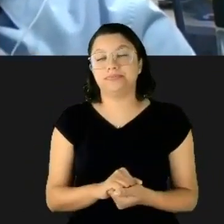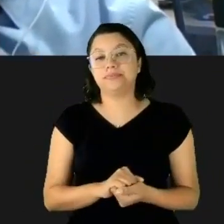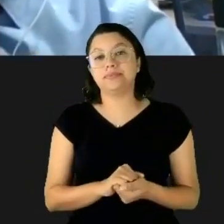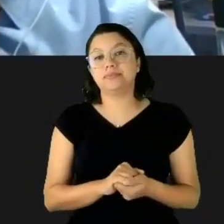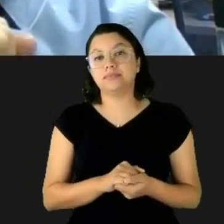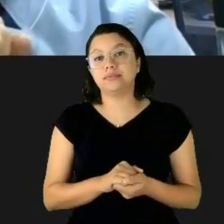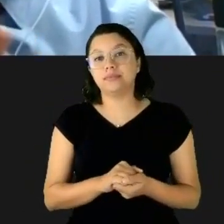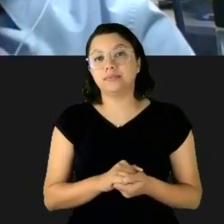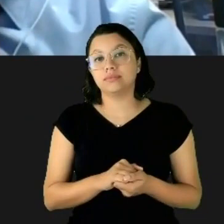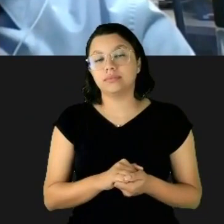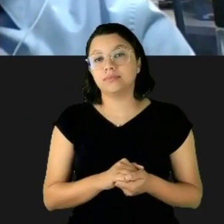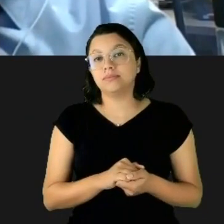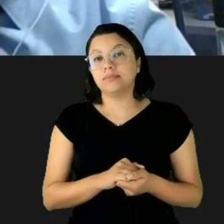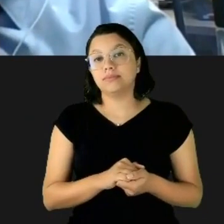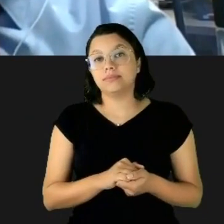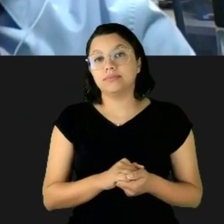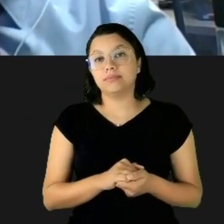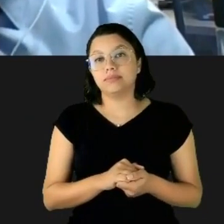Isso é